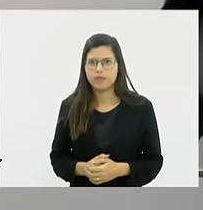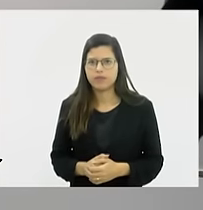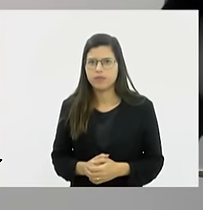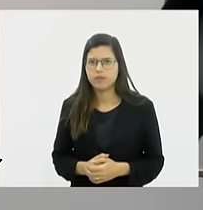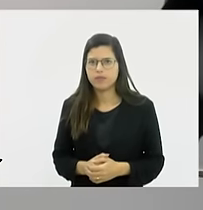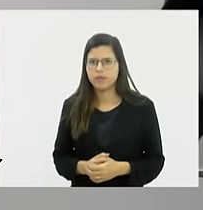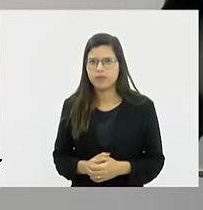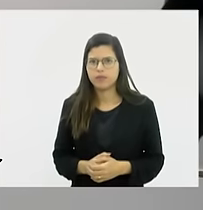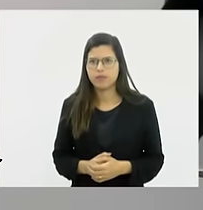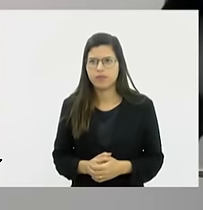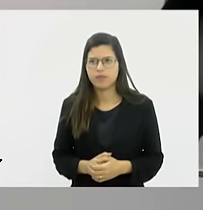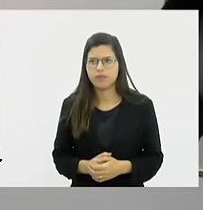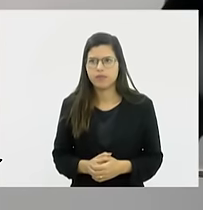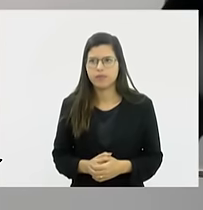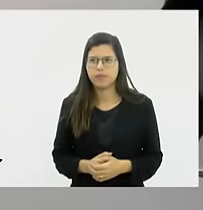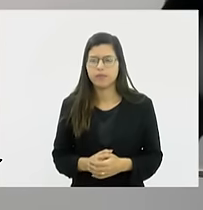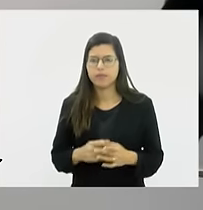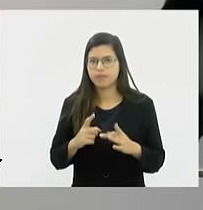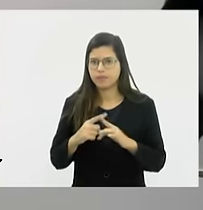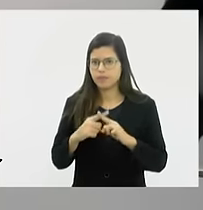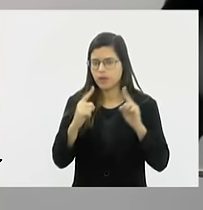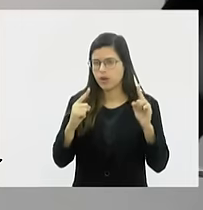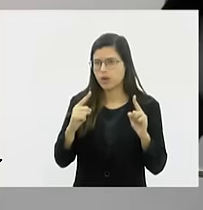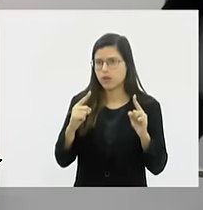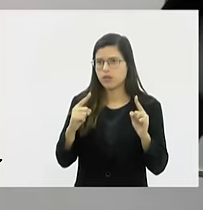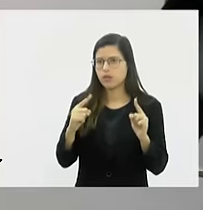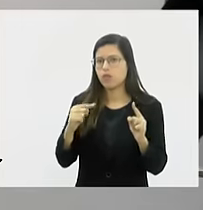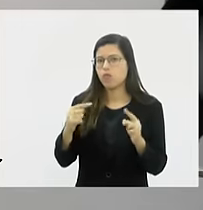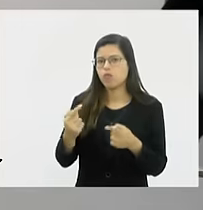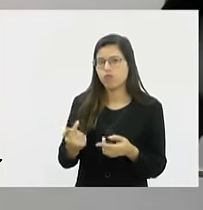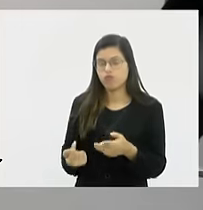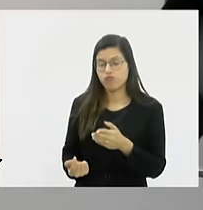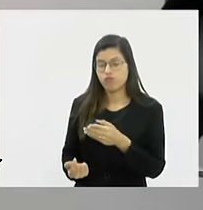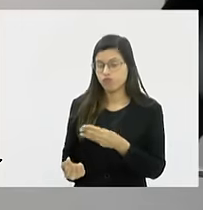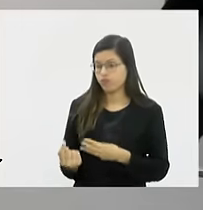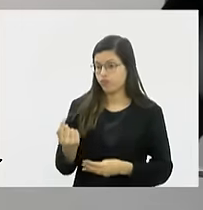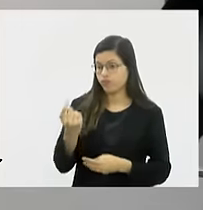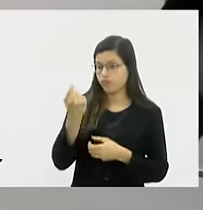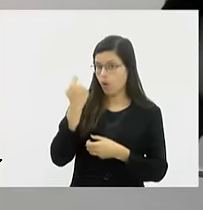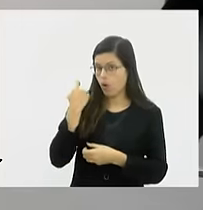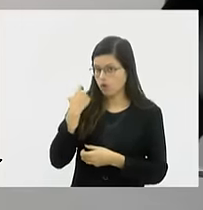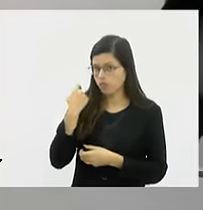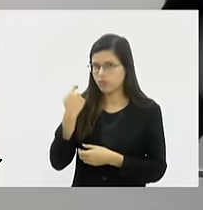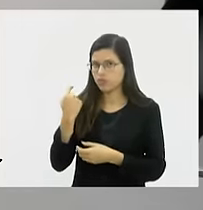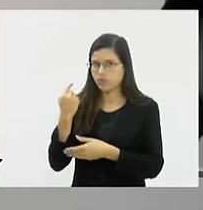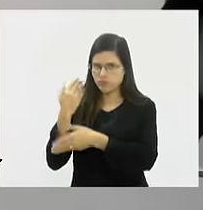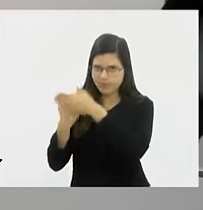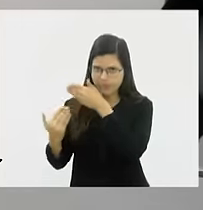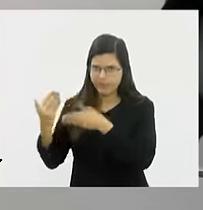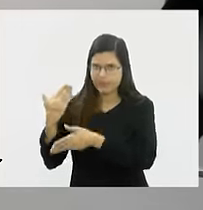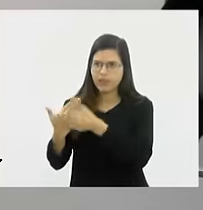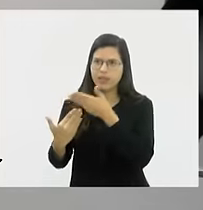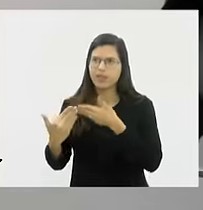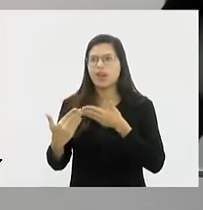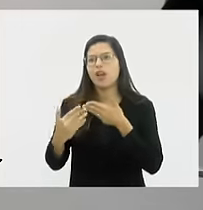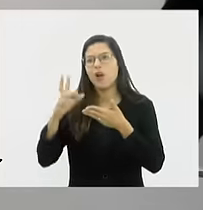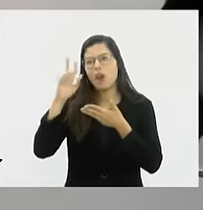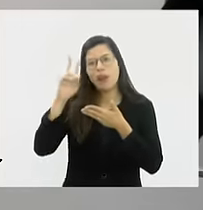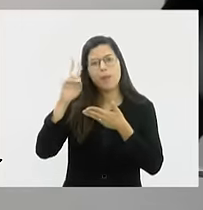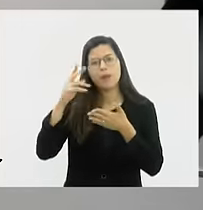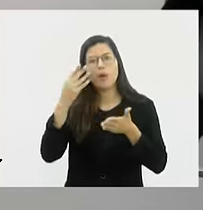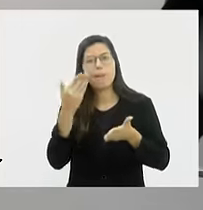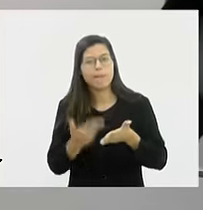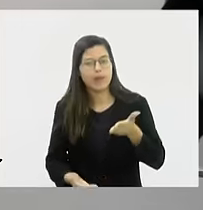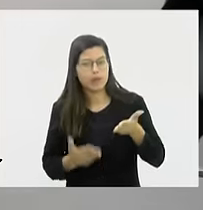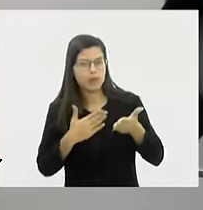nessa situação. Entretanto, eu vou no túnel do tempo e me olho perdendo o meu veículo. Eu vivi essa